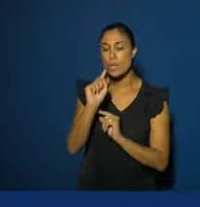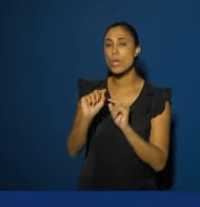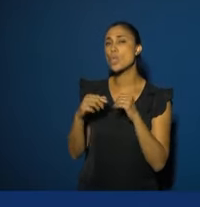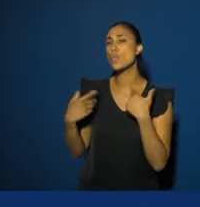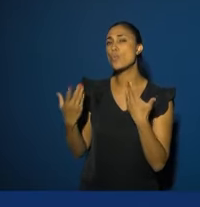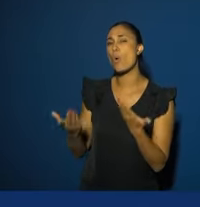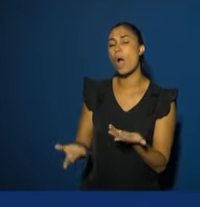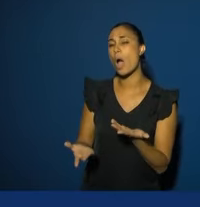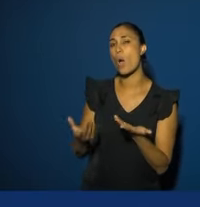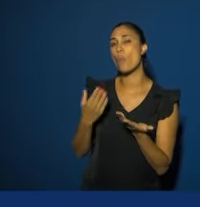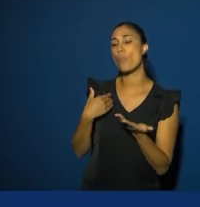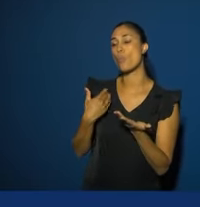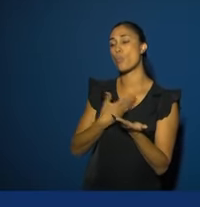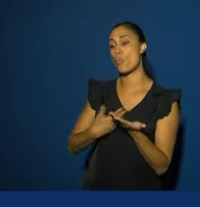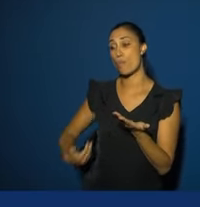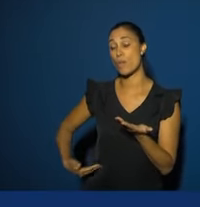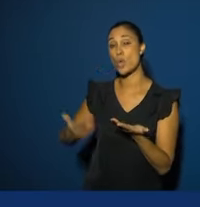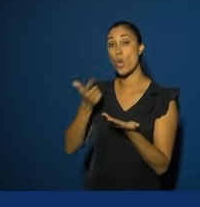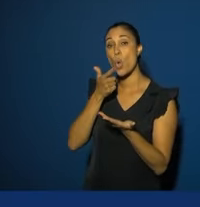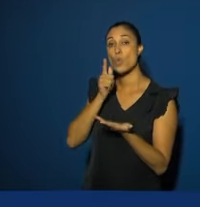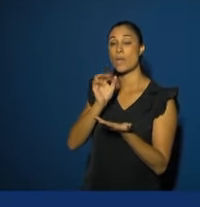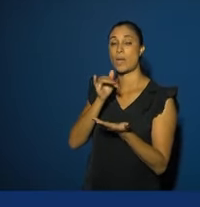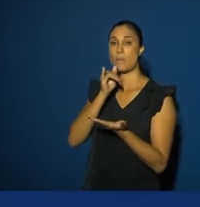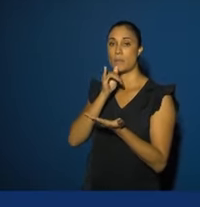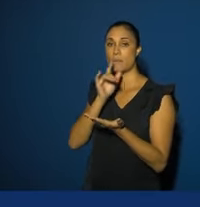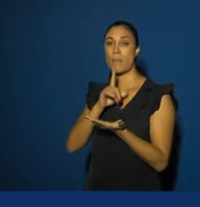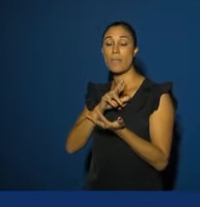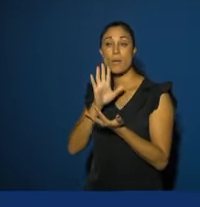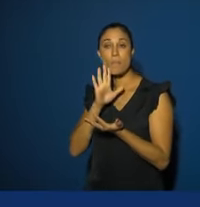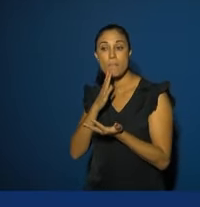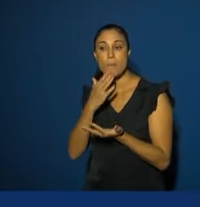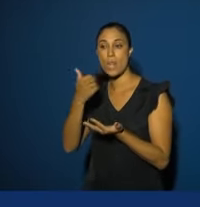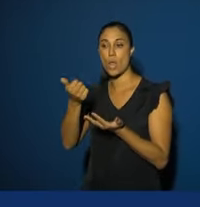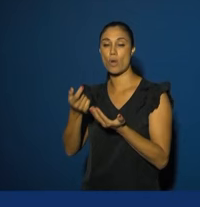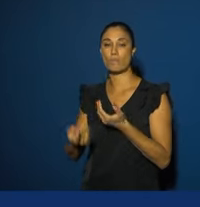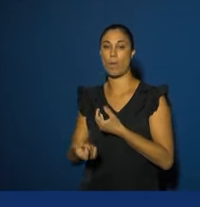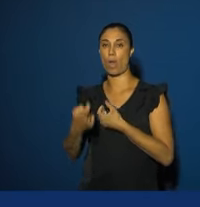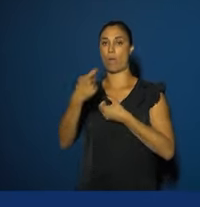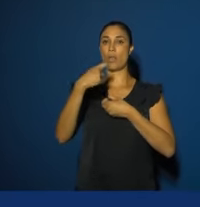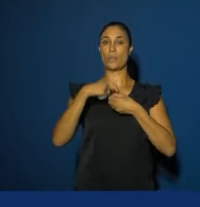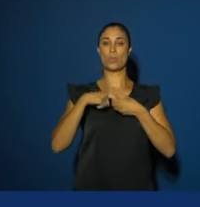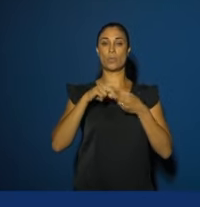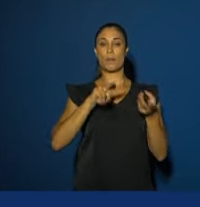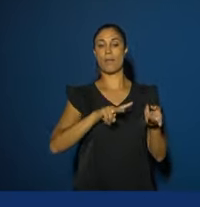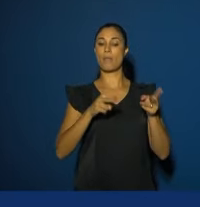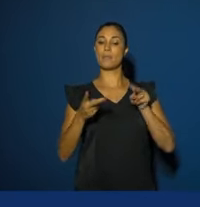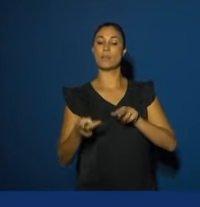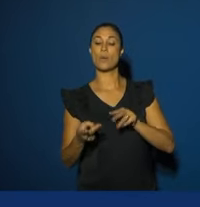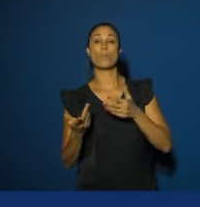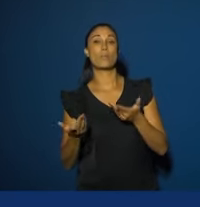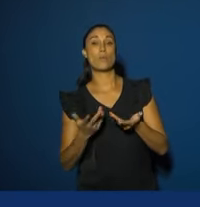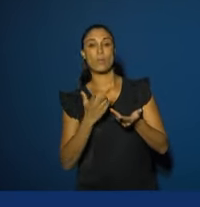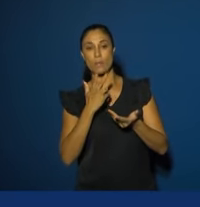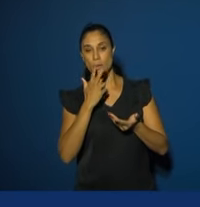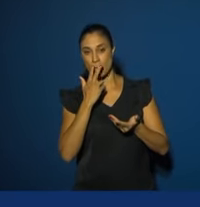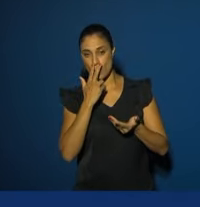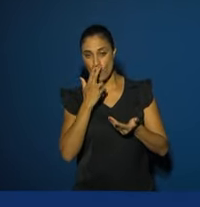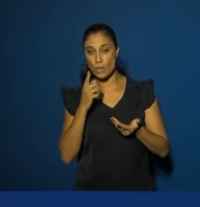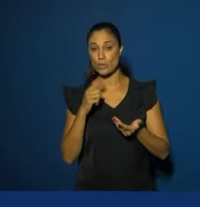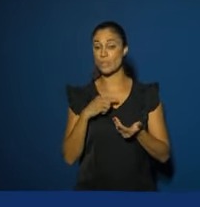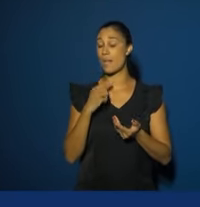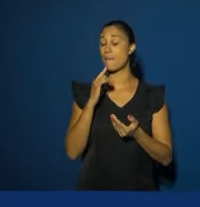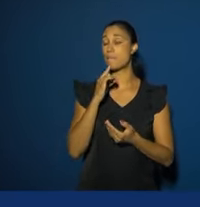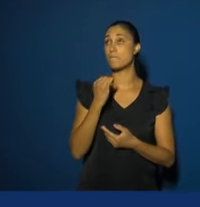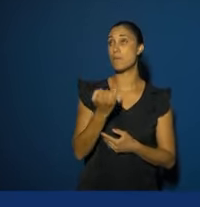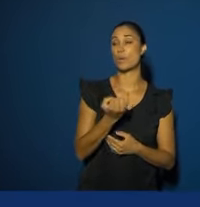medida o governo consegue endereçar isso previamente até para ter o melhor retorno possível para aquela transação Então esse acho que é um ponto